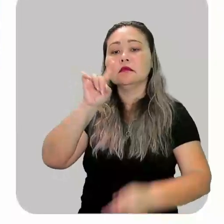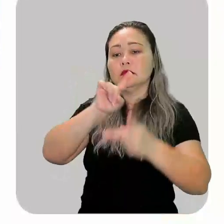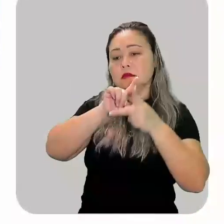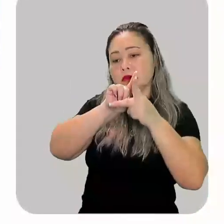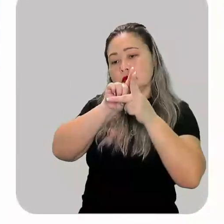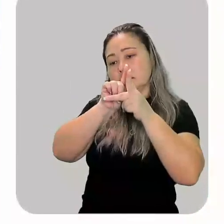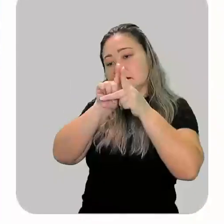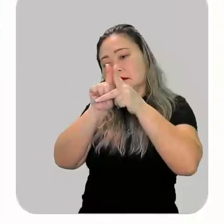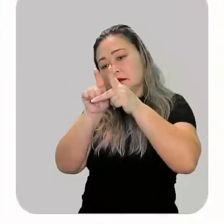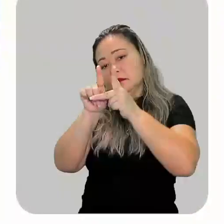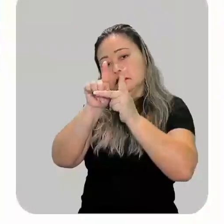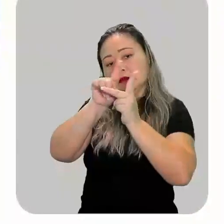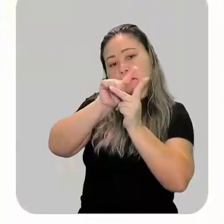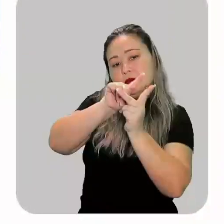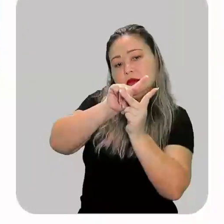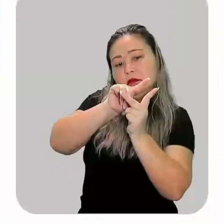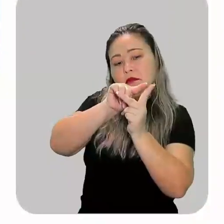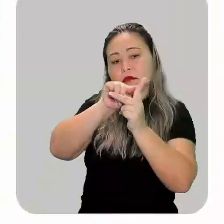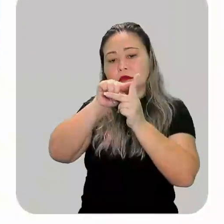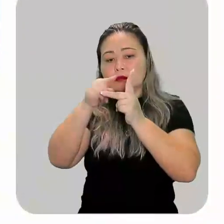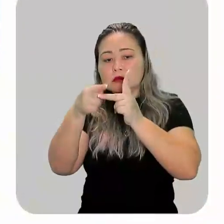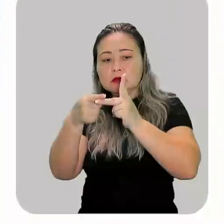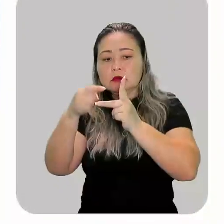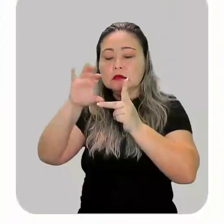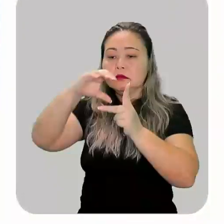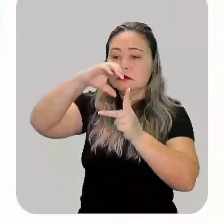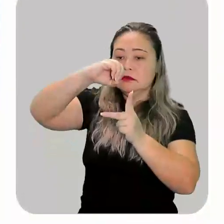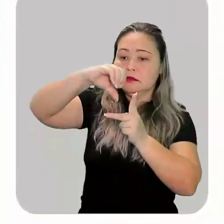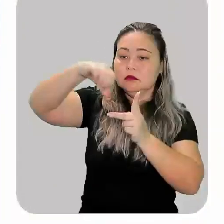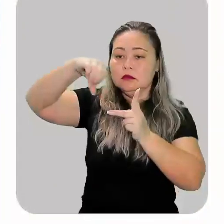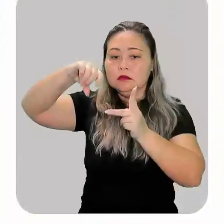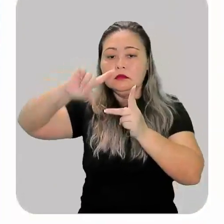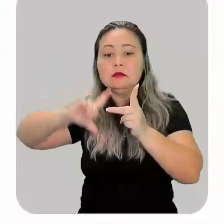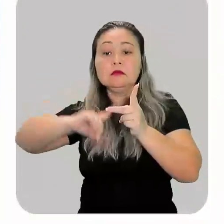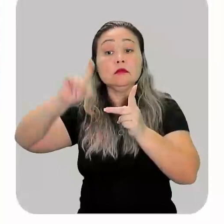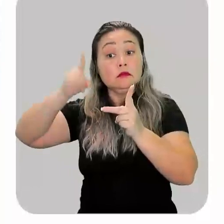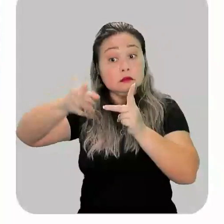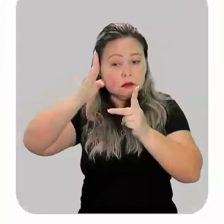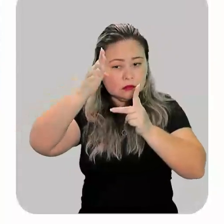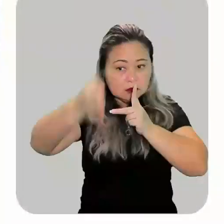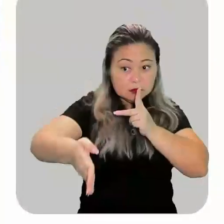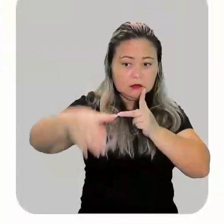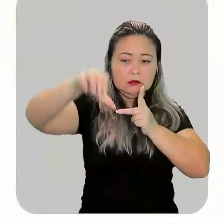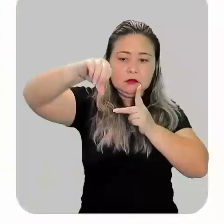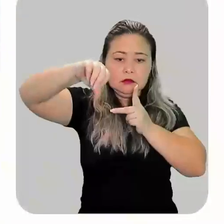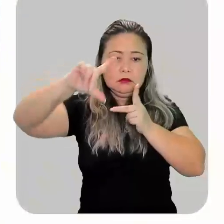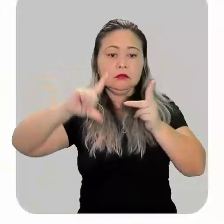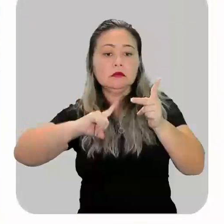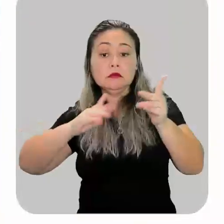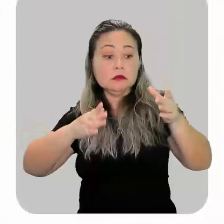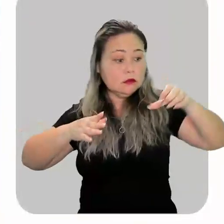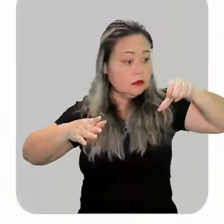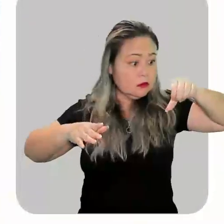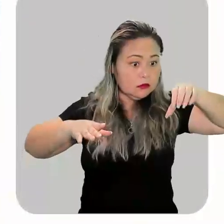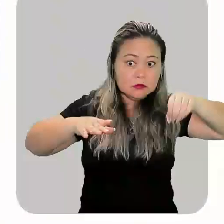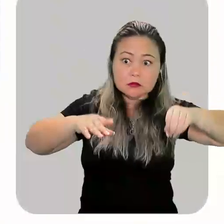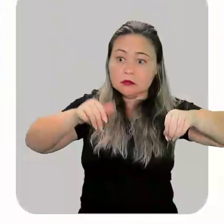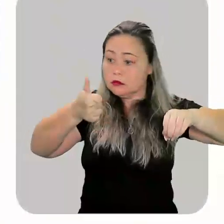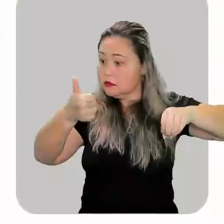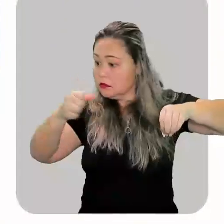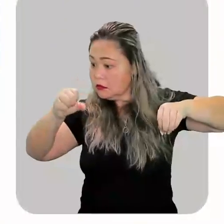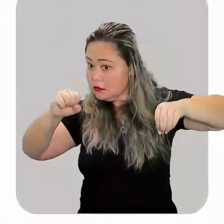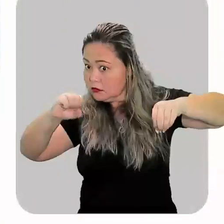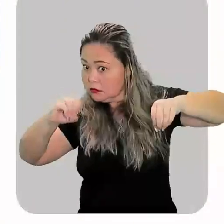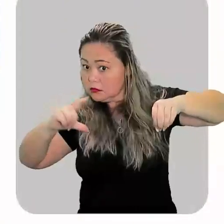inclinação dela, lá, o ângulo pode ser entre 0 e 90, pode ser 90, ou pode ser, né, entre 90 e 180. Isso. E também pode